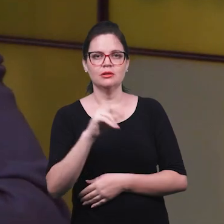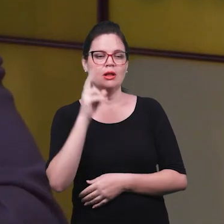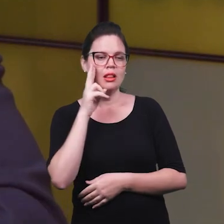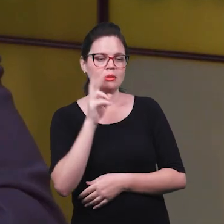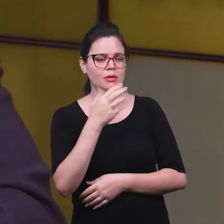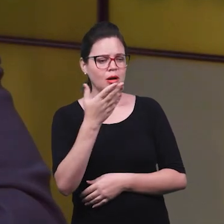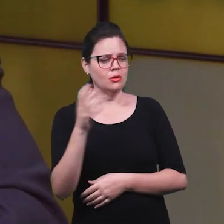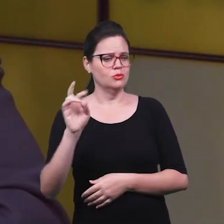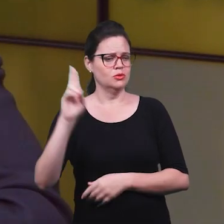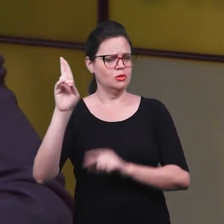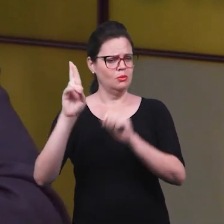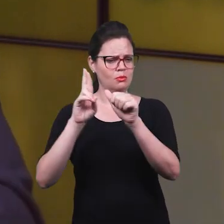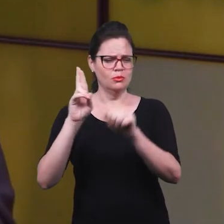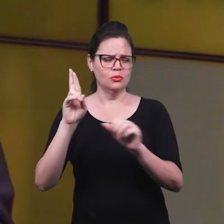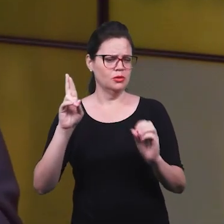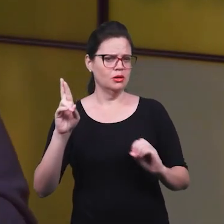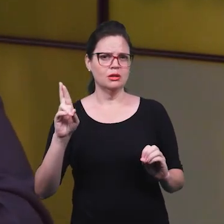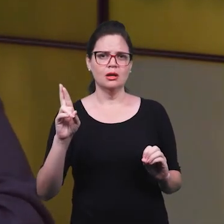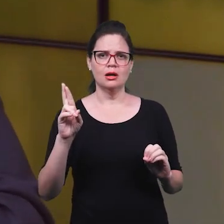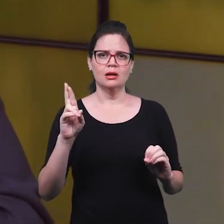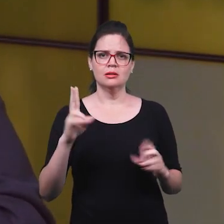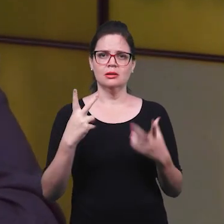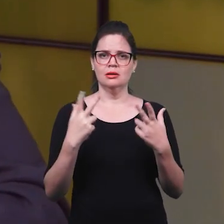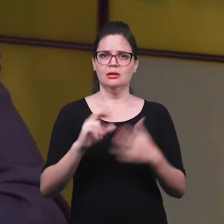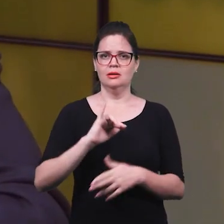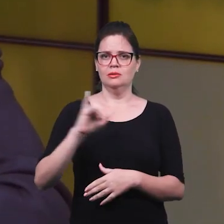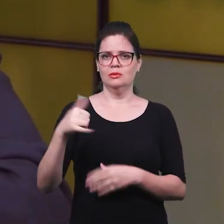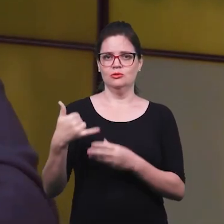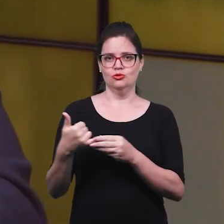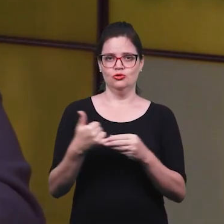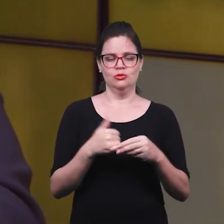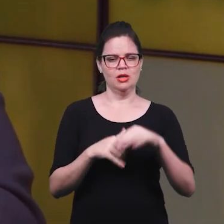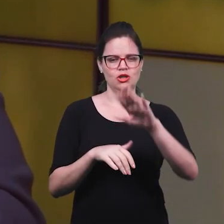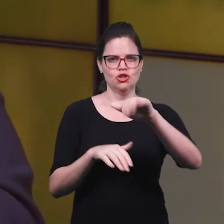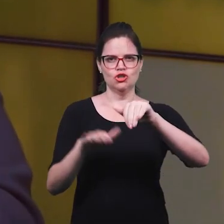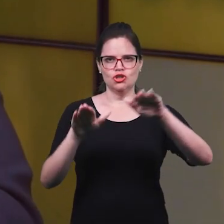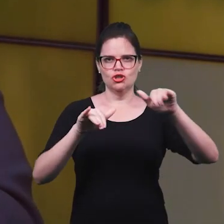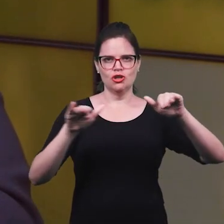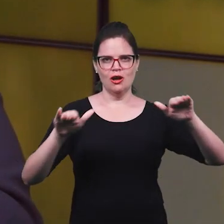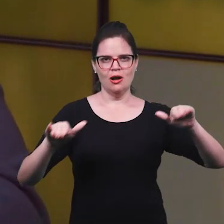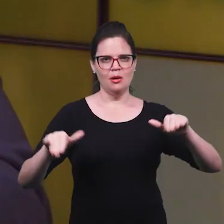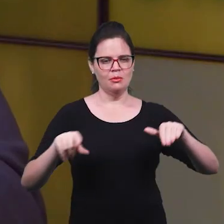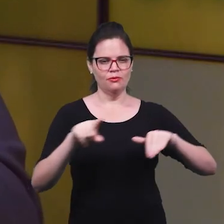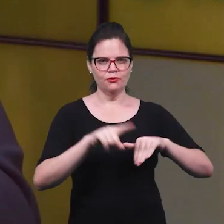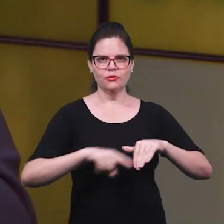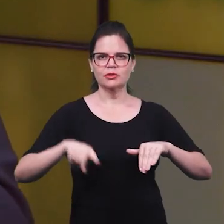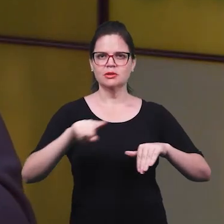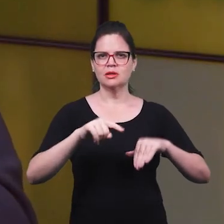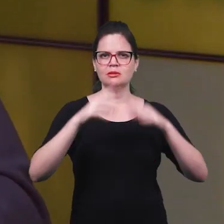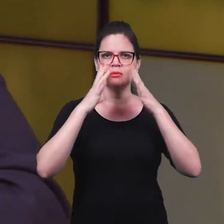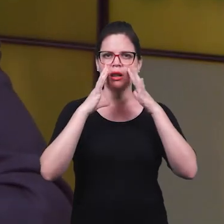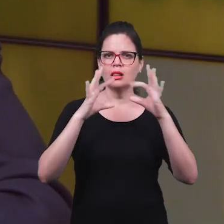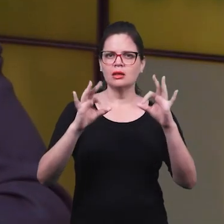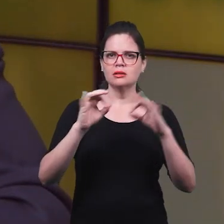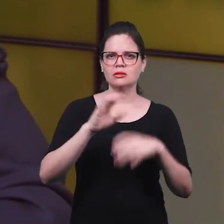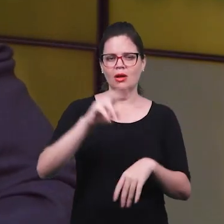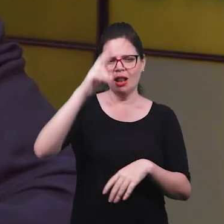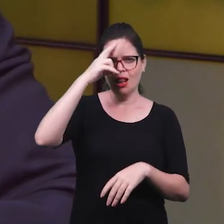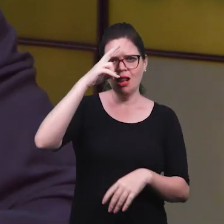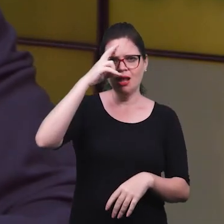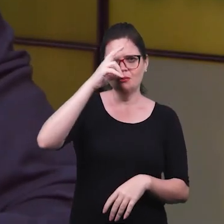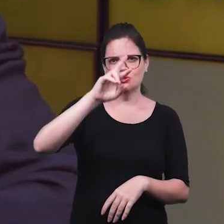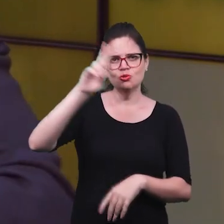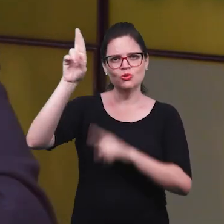mudou. Muito bom. Então, quando Josué, ele chama o povo, ele está dizendo ao povo, o Senhor, aquele Senhor que